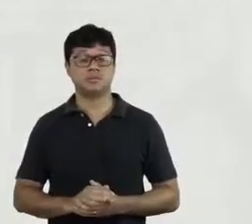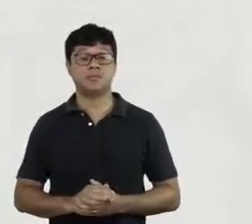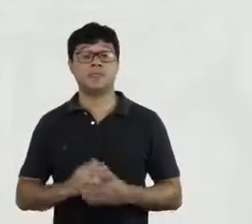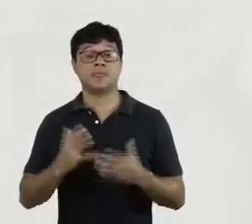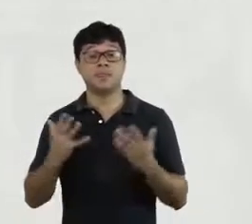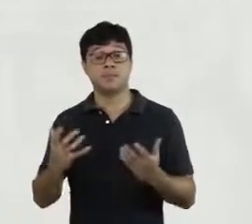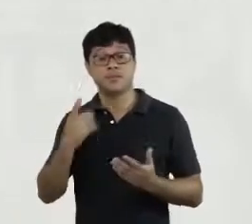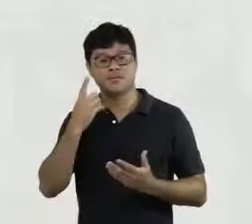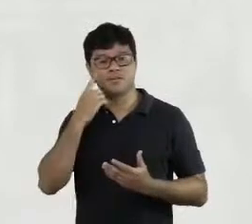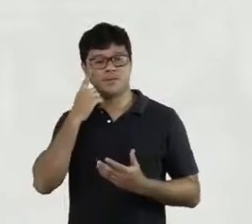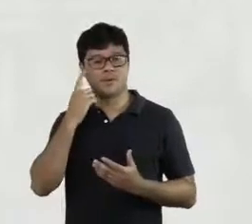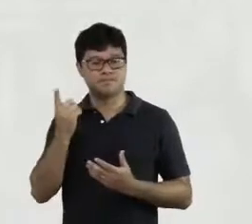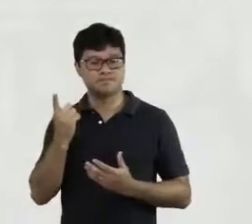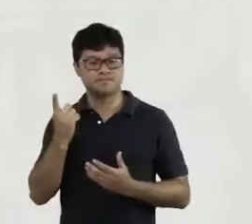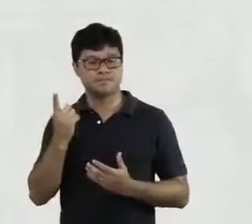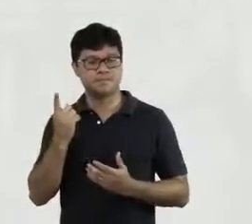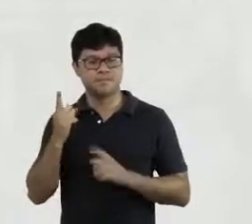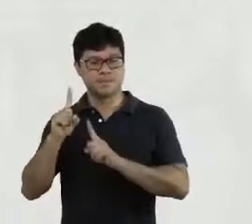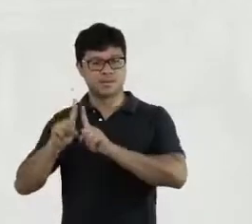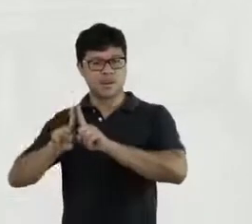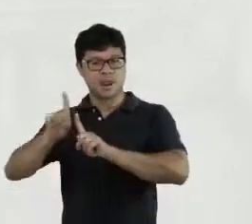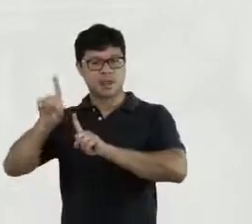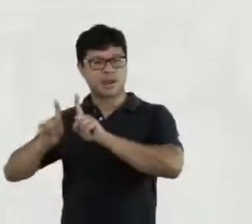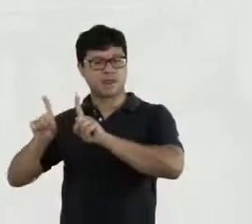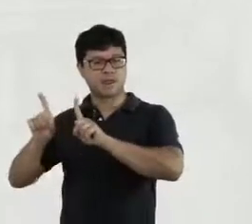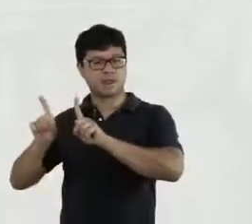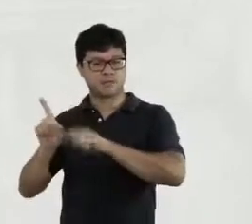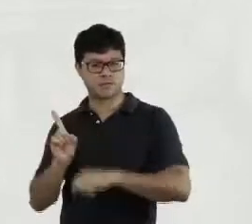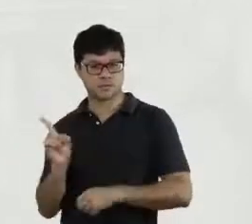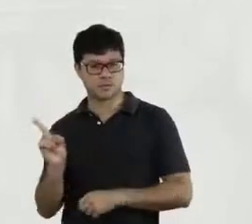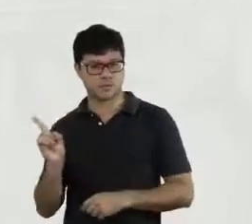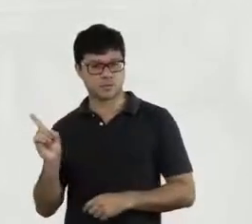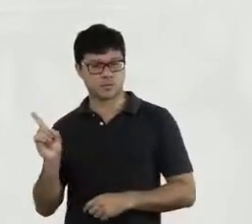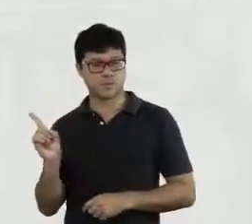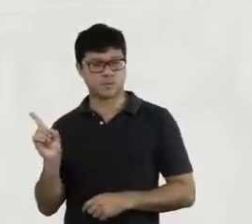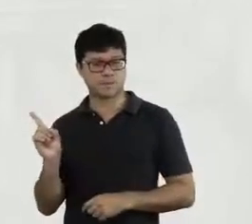Bom, essa ilustração, esse gráfico, ela não tem um valor